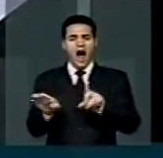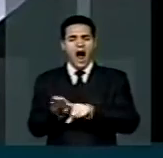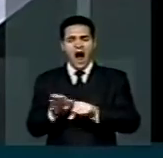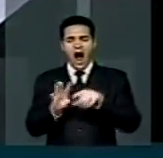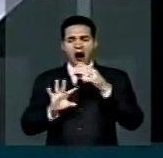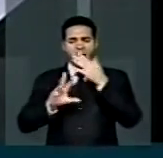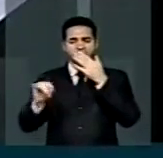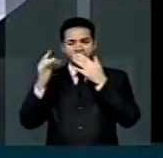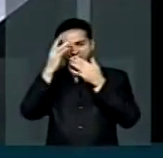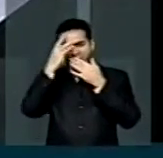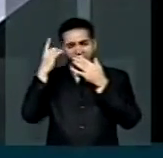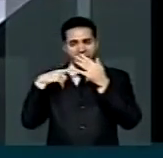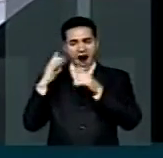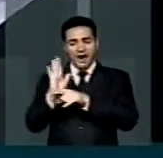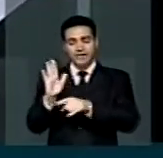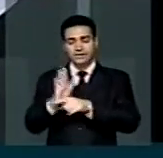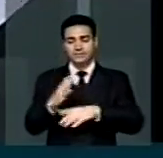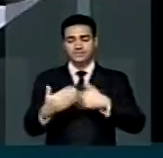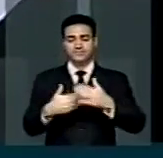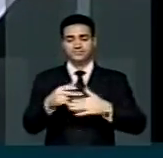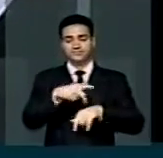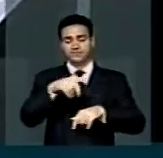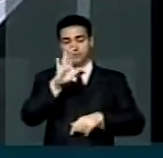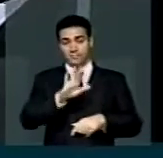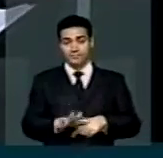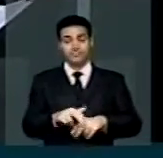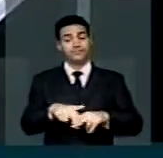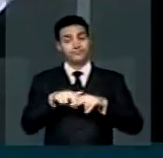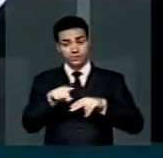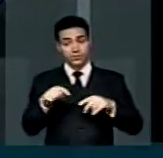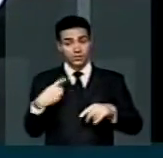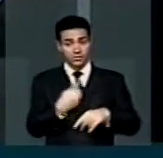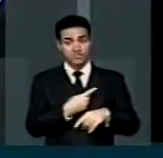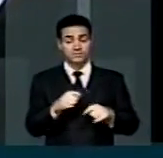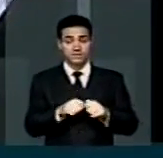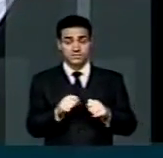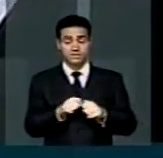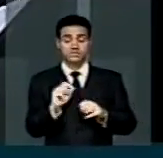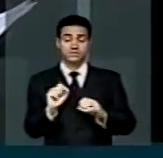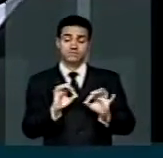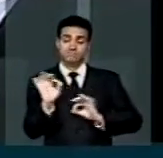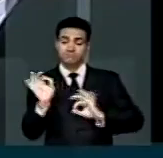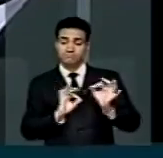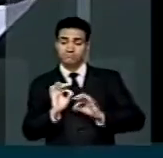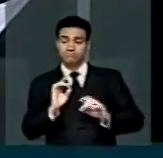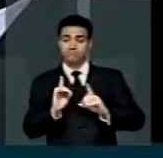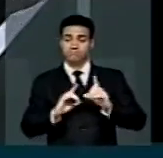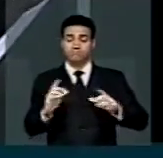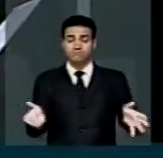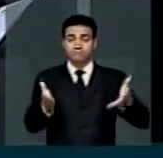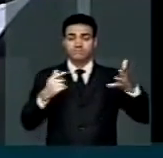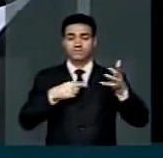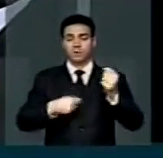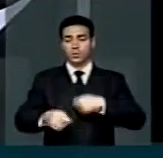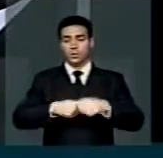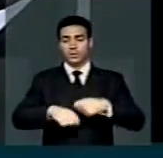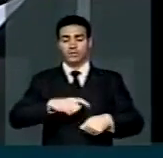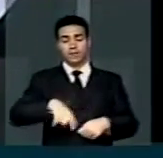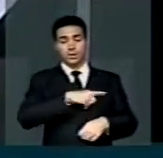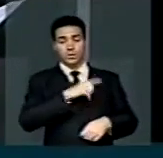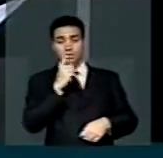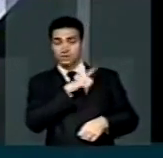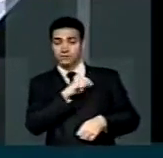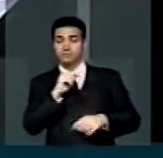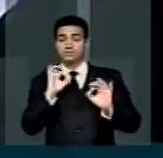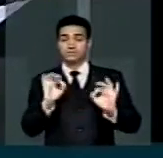que já contribuem com o desenvolvimento do nosso país. É assim que nós possamos fazer o dinamismo da nossa economia, a fim de nós termos,